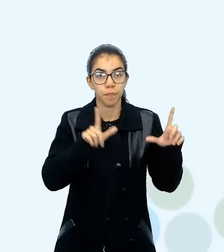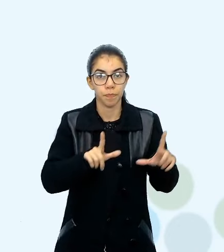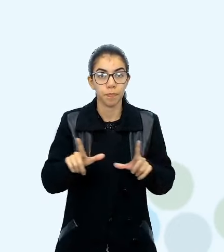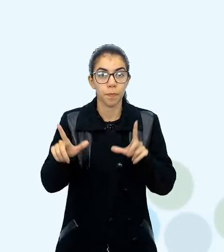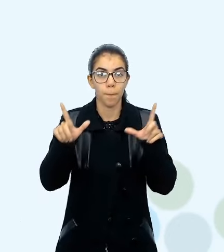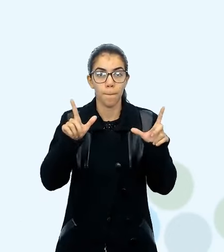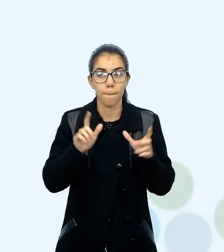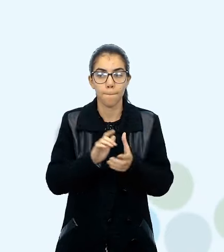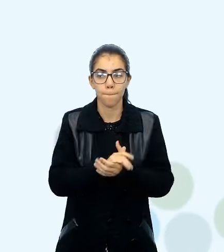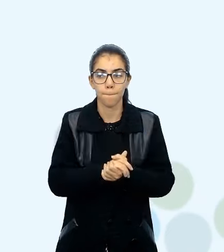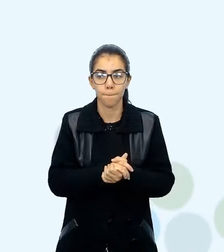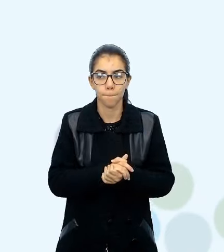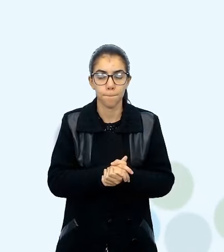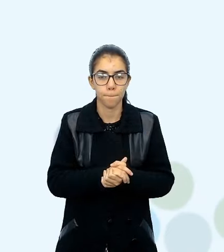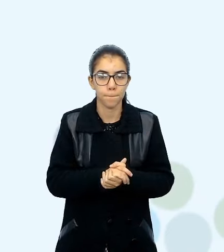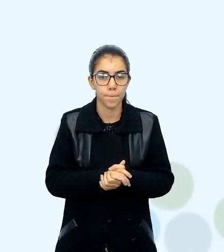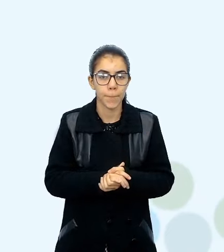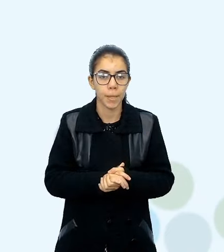próximo.